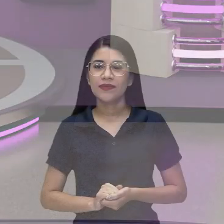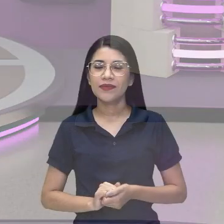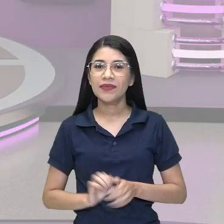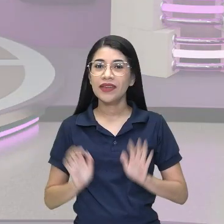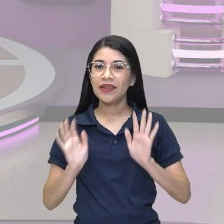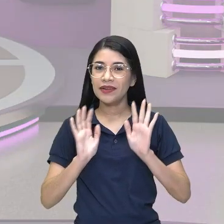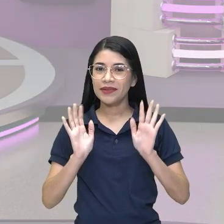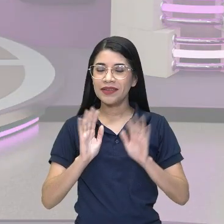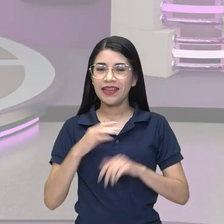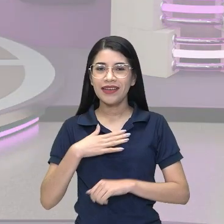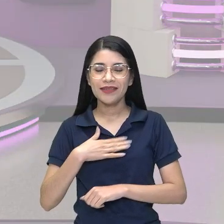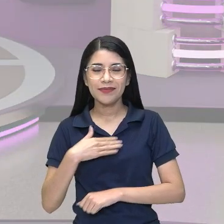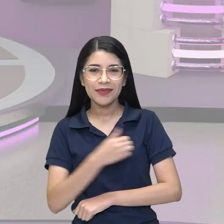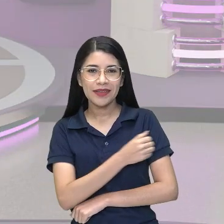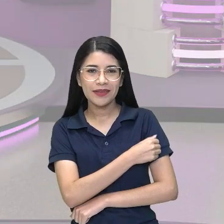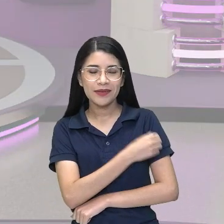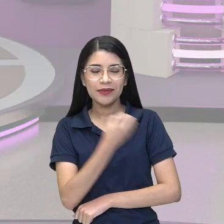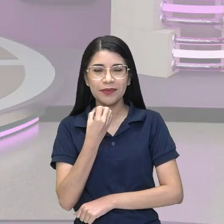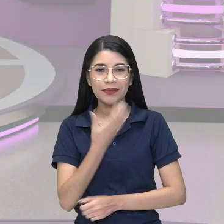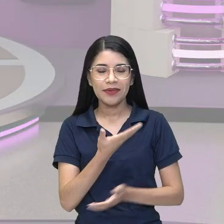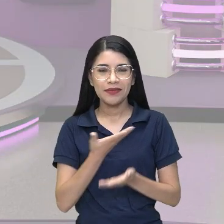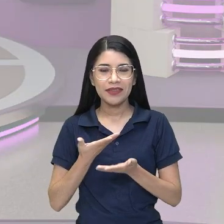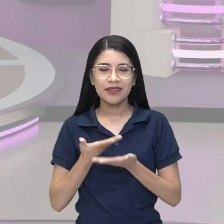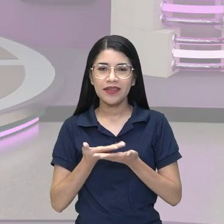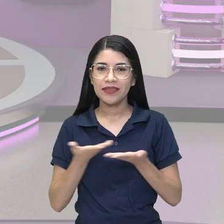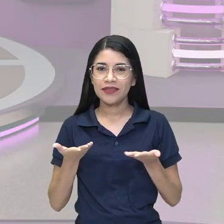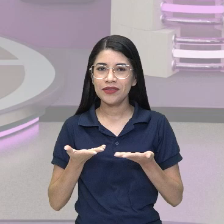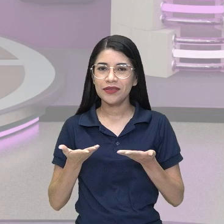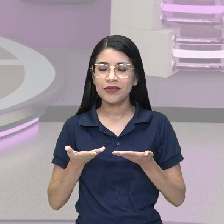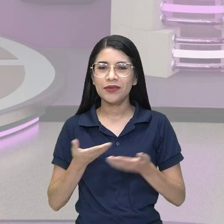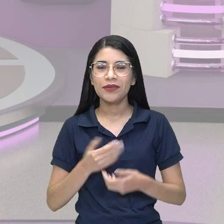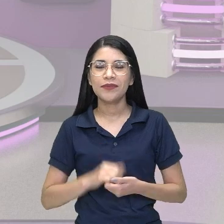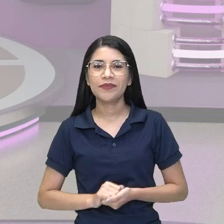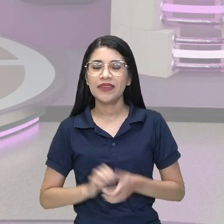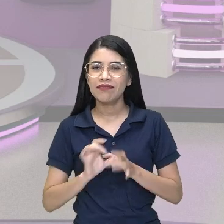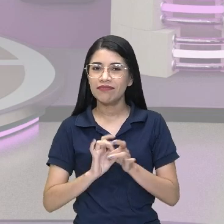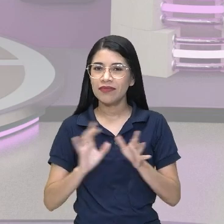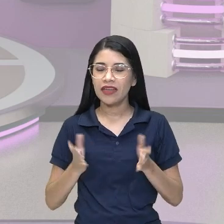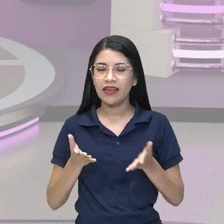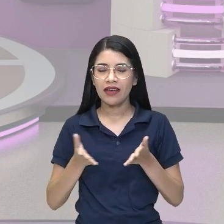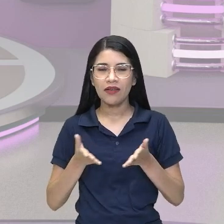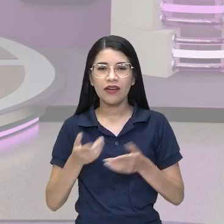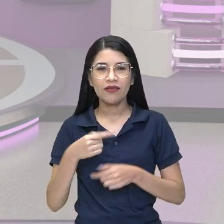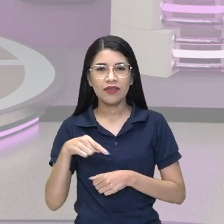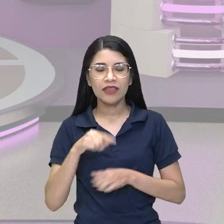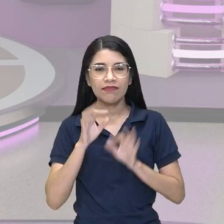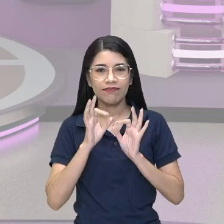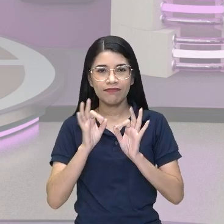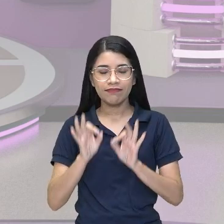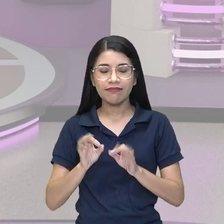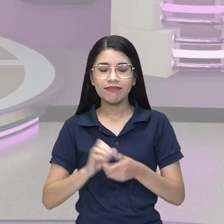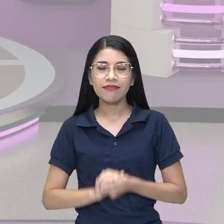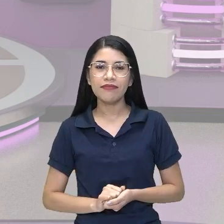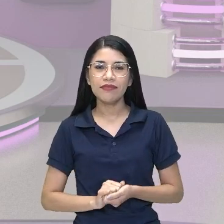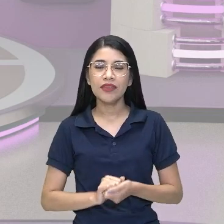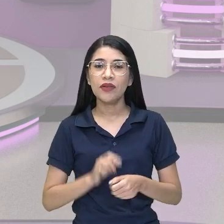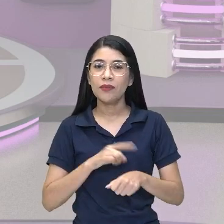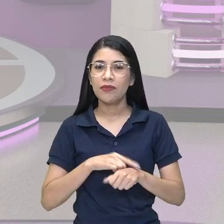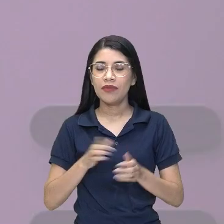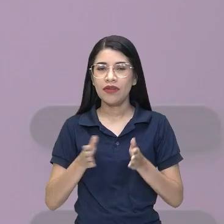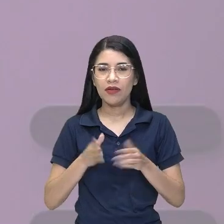Olá, queridos, sejam bem-vindos a mais uma aula. Fique à vontade, porque este momento é de vocês, esse espaço é para